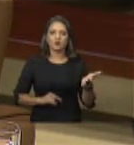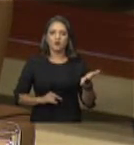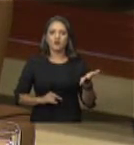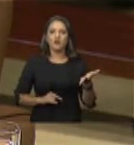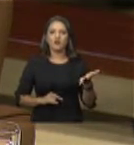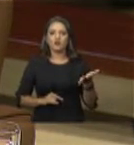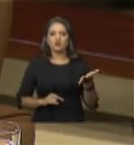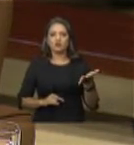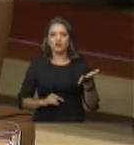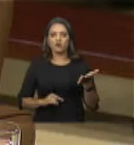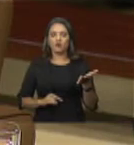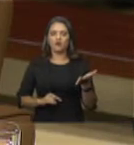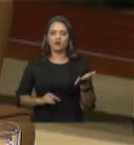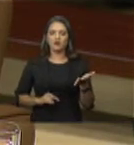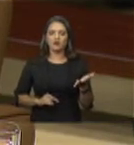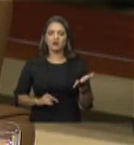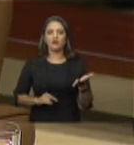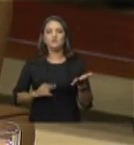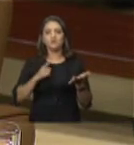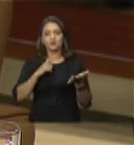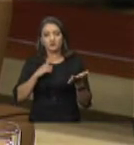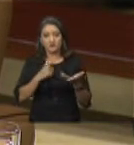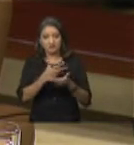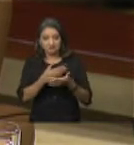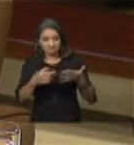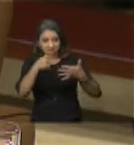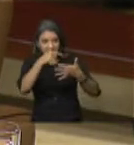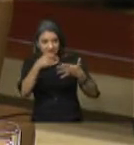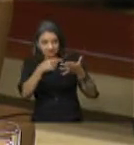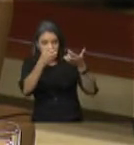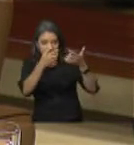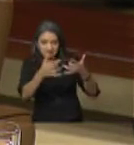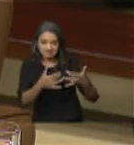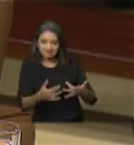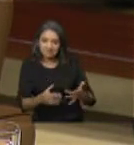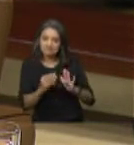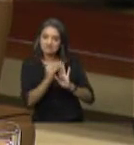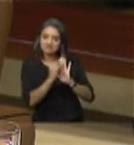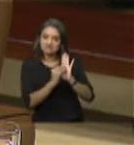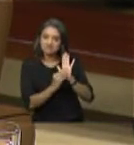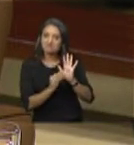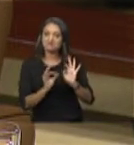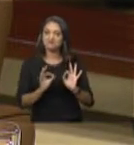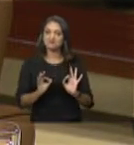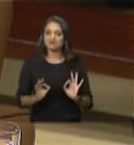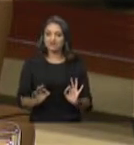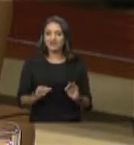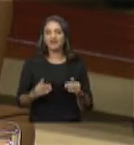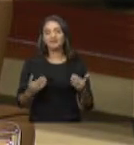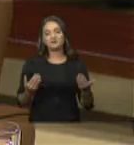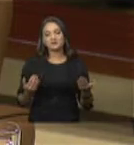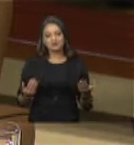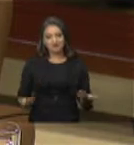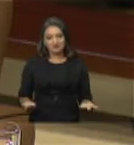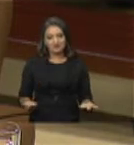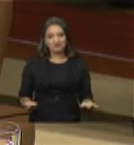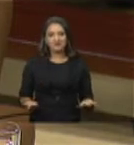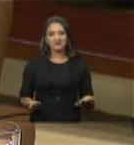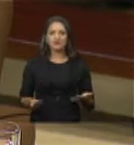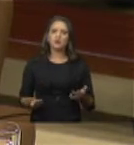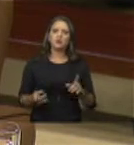um exemplar Memorial com as questões muito bem postas como não poderia deixar de ser